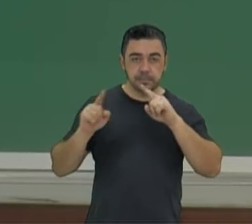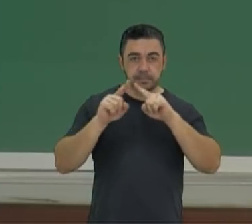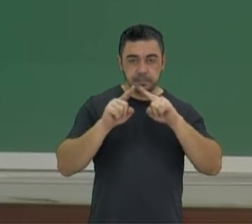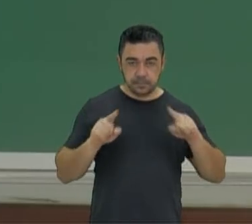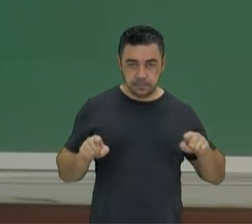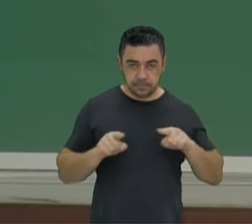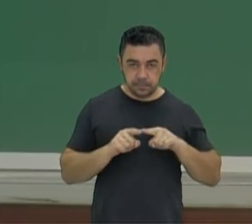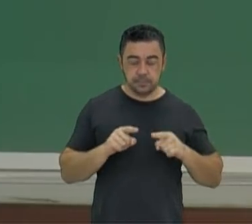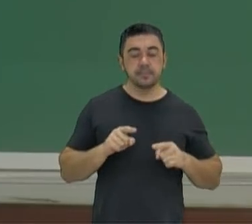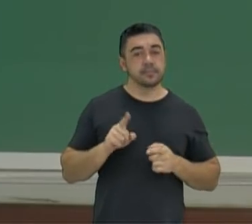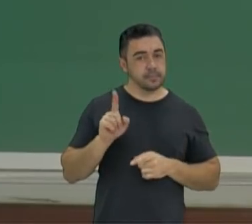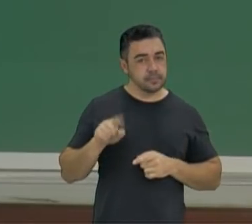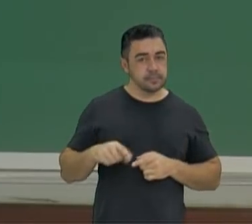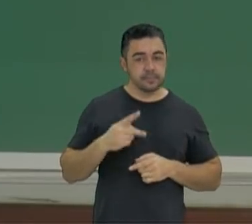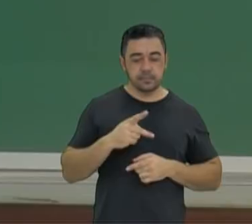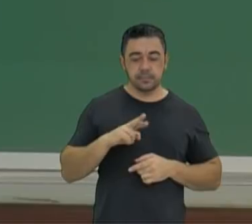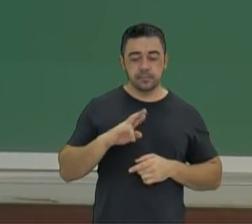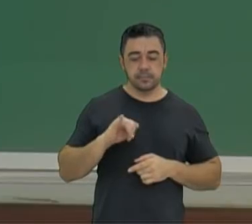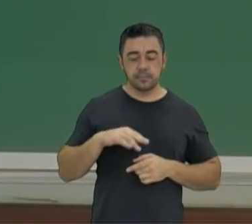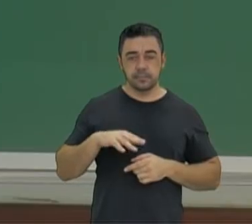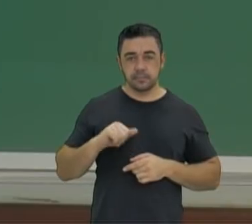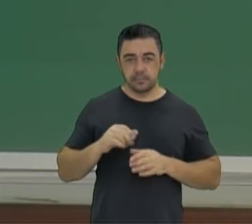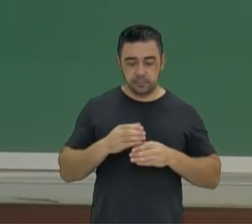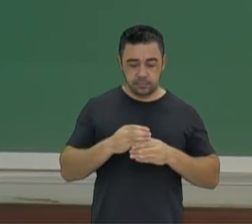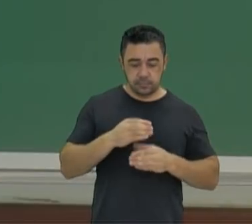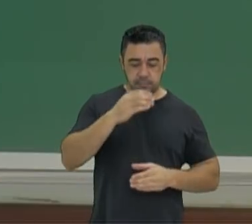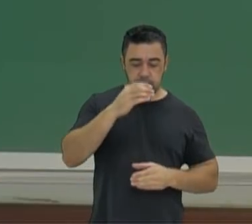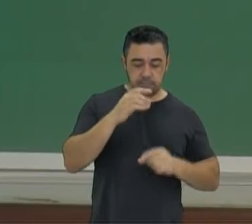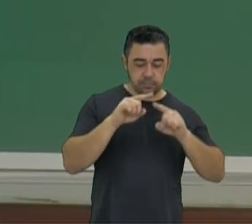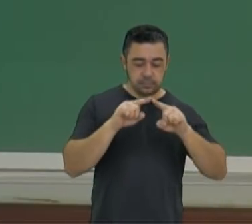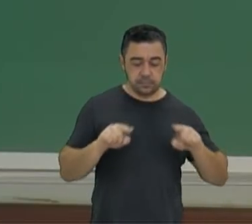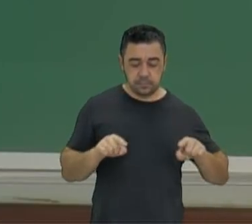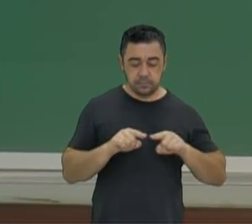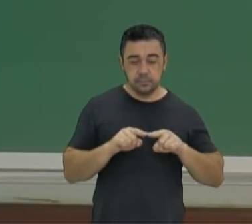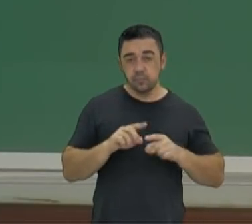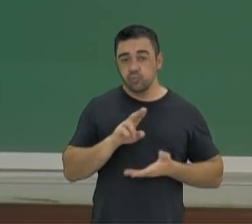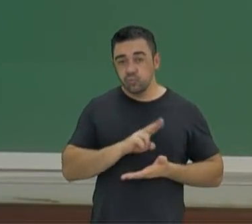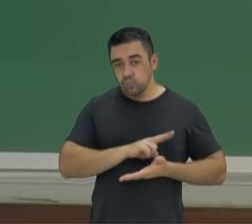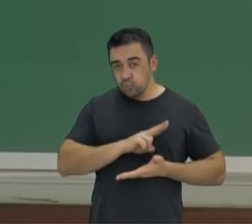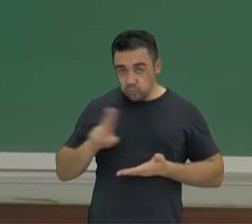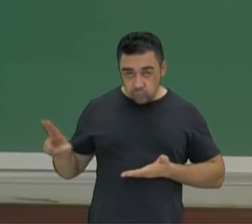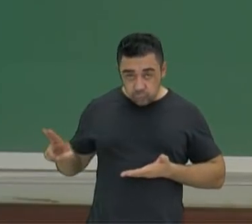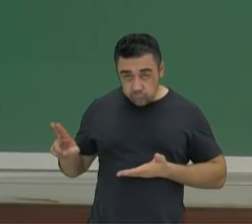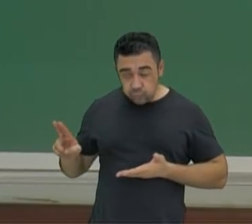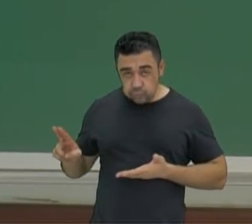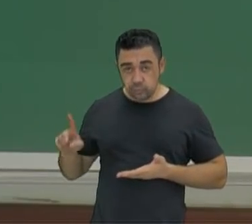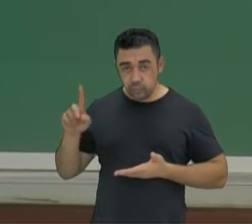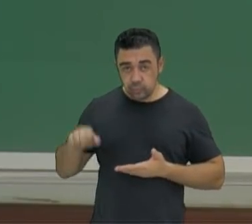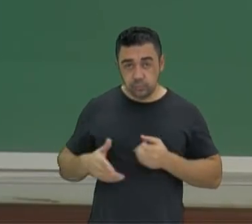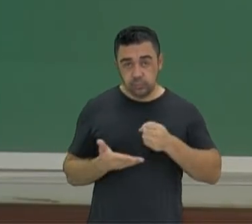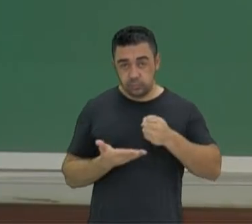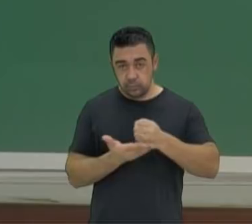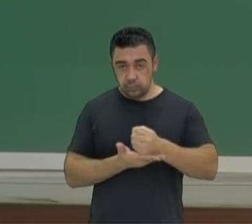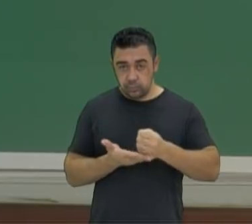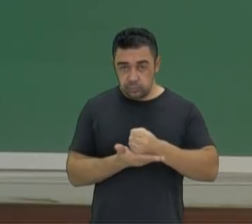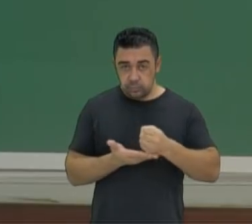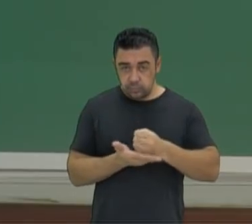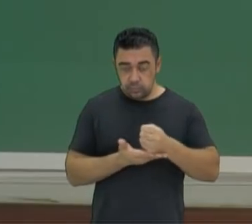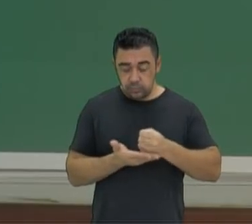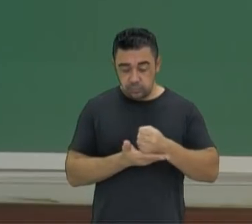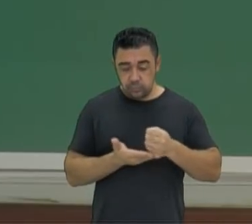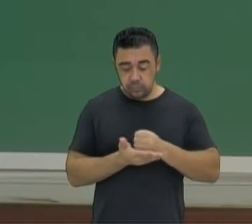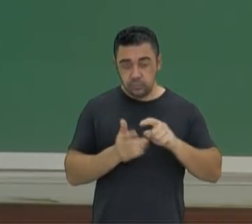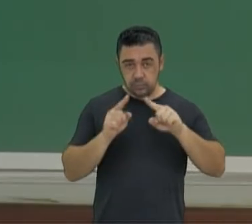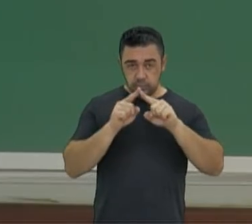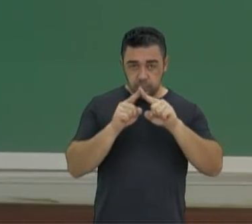prisma triangular. Lembra no slide anterior? O que vai dar nome ao prisma é a base, é o polígono que